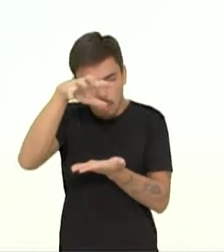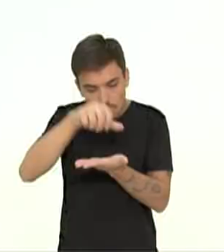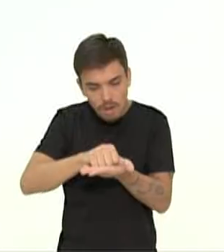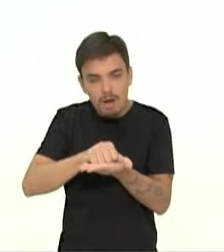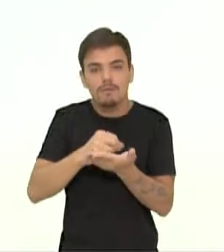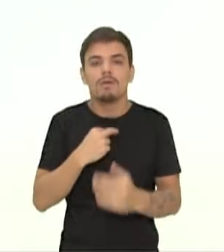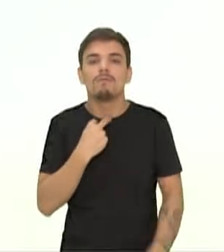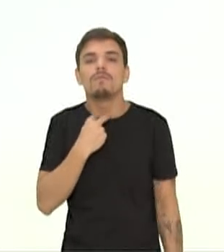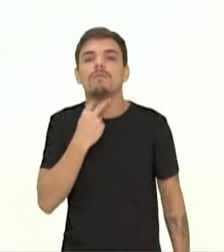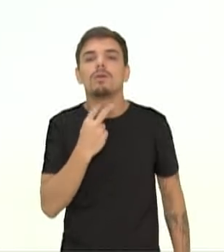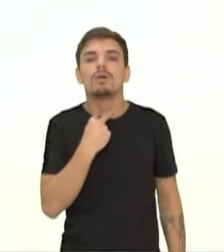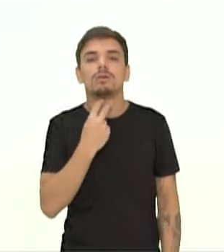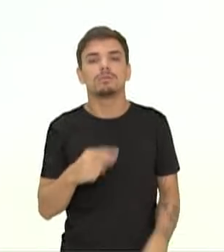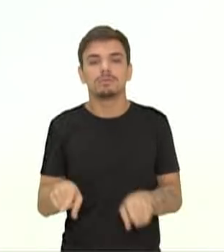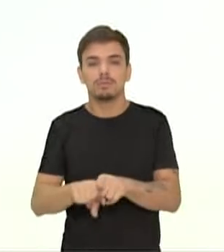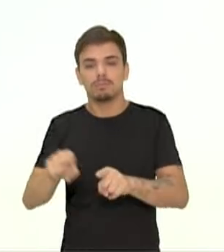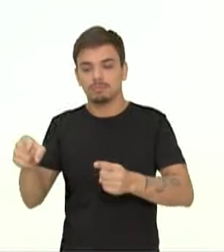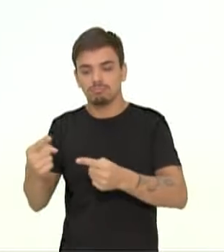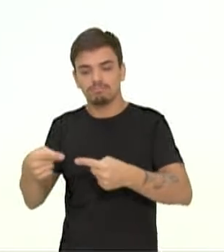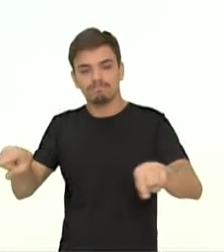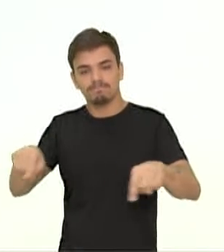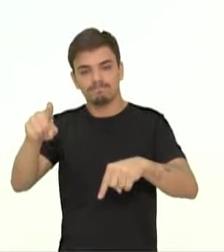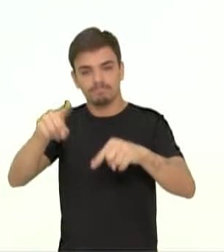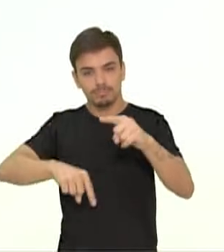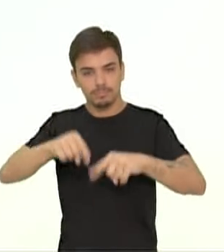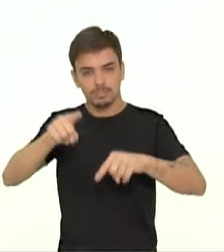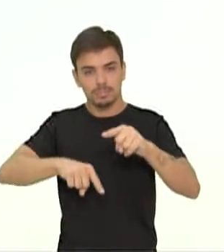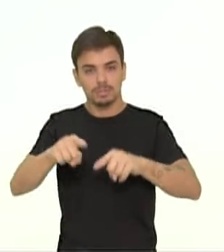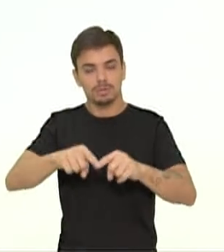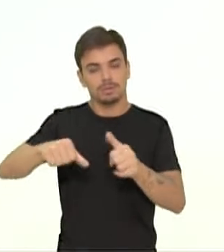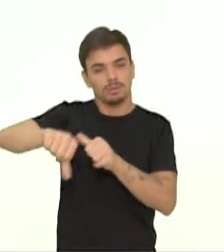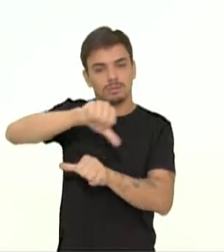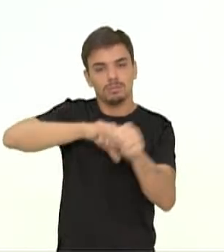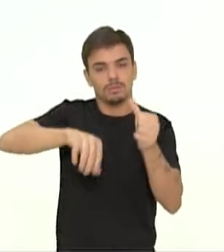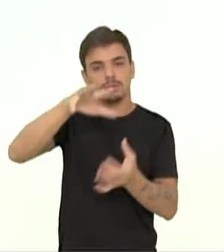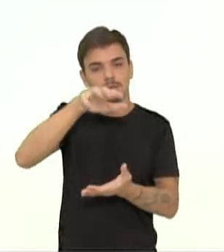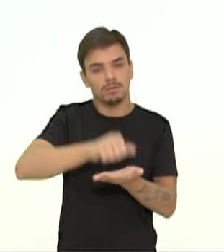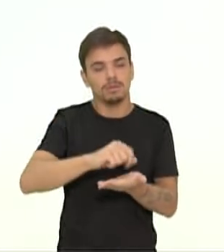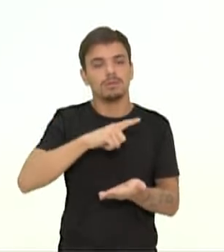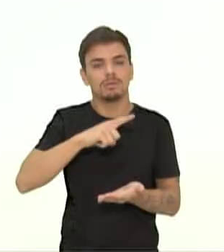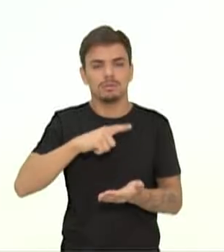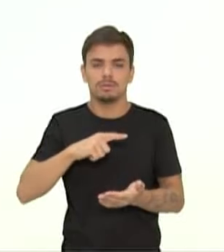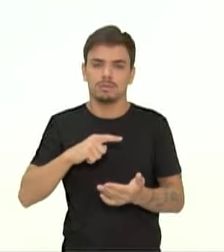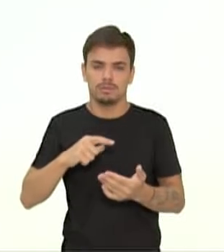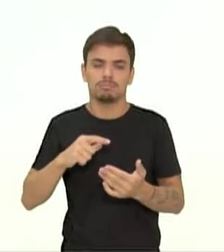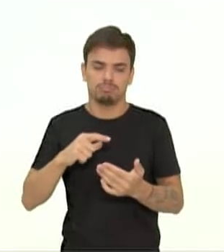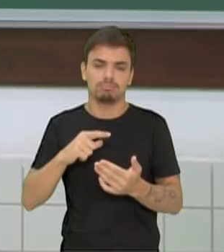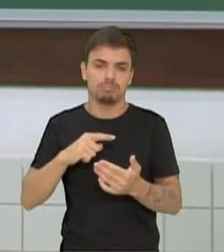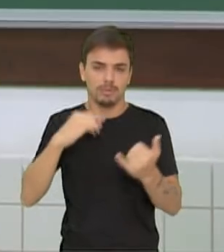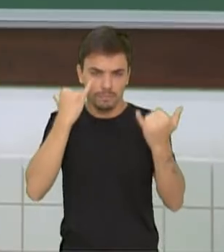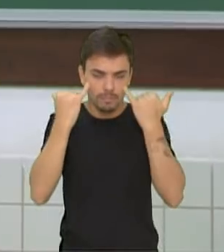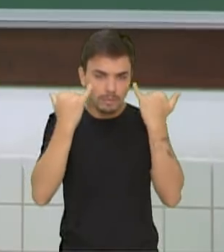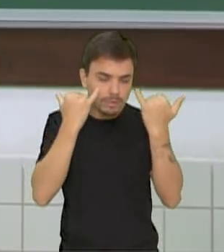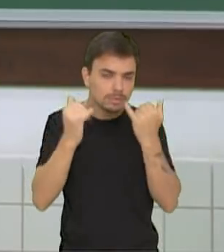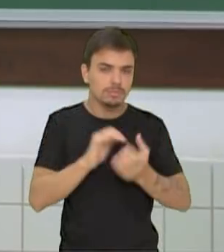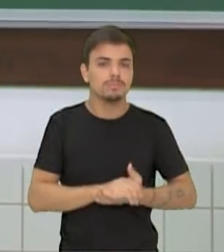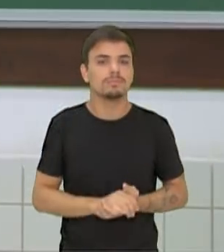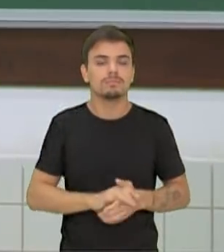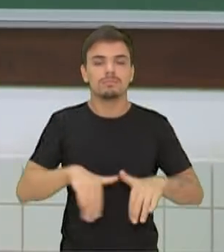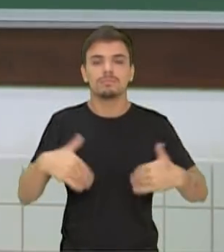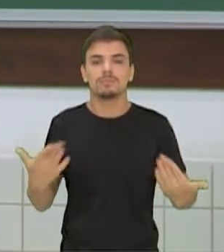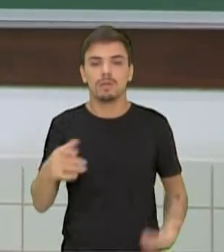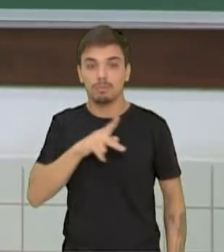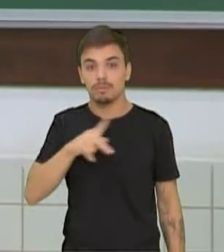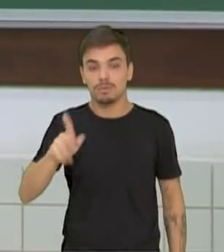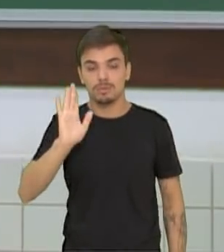os instrumentos musicais se transformavam em marcas que continham determinada informação. Então a prof até trouxe hoje aqui